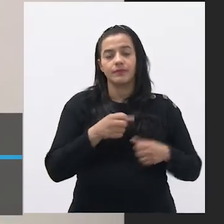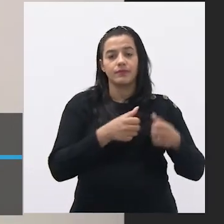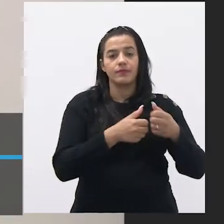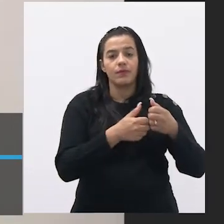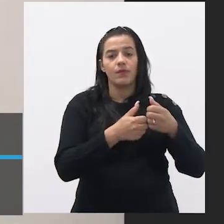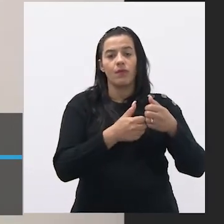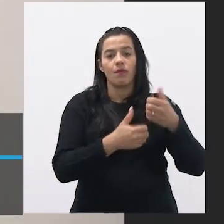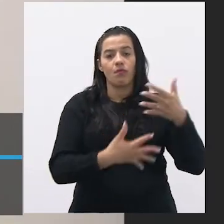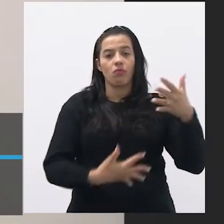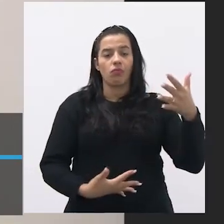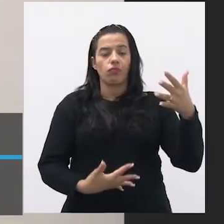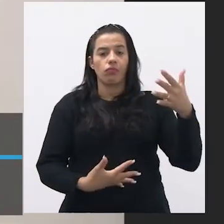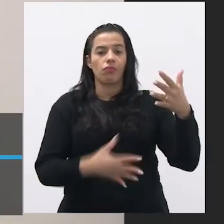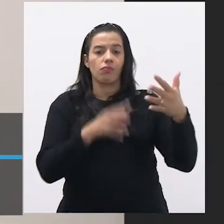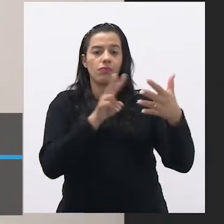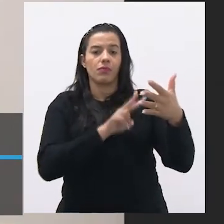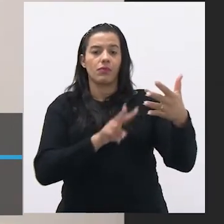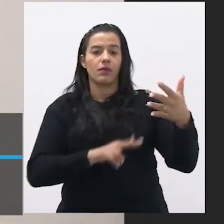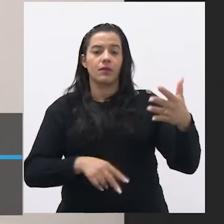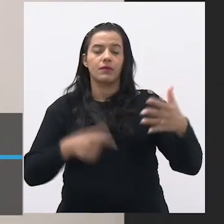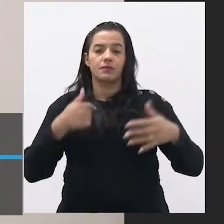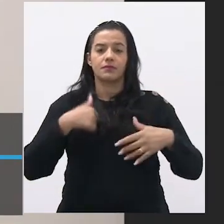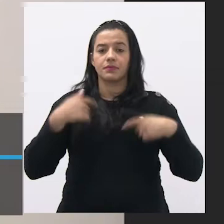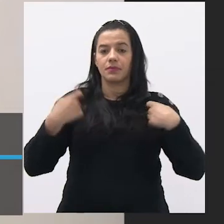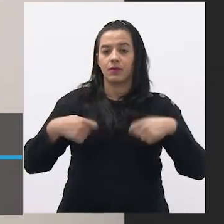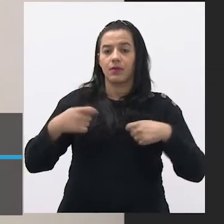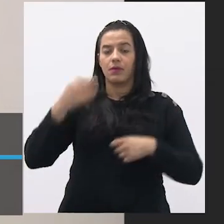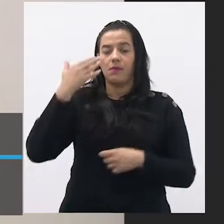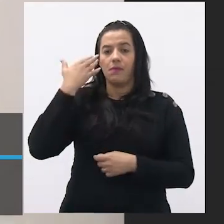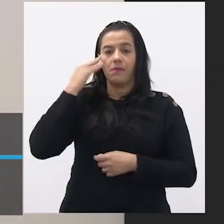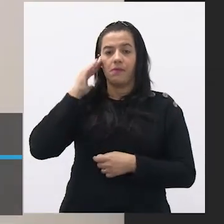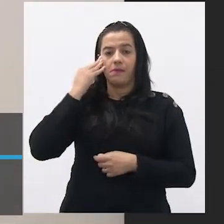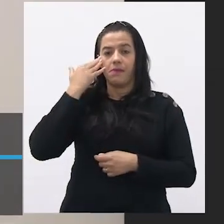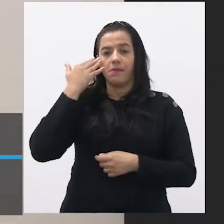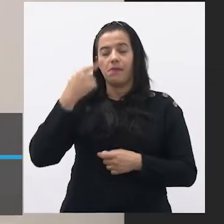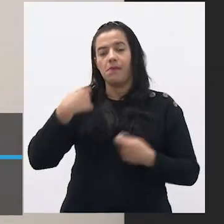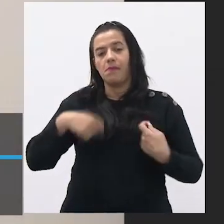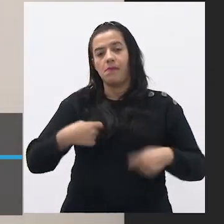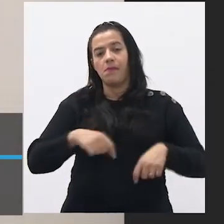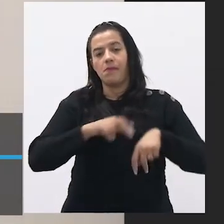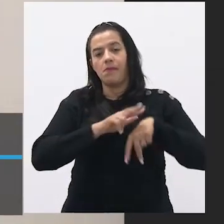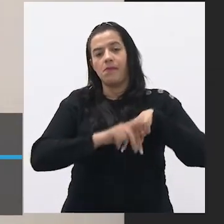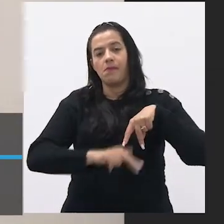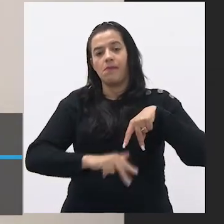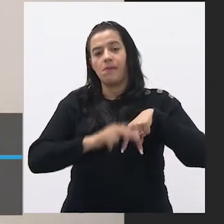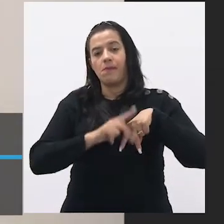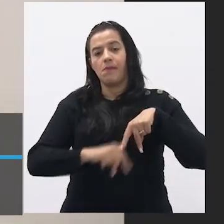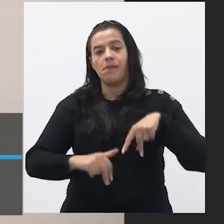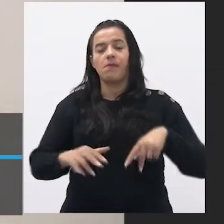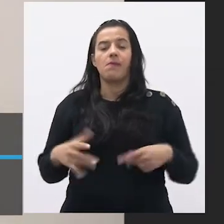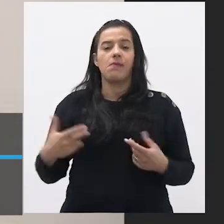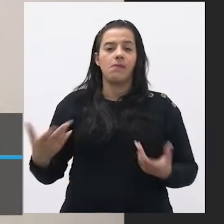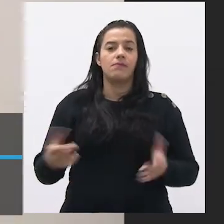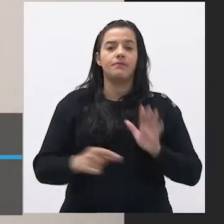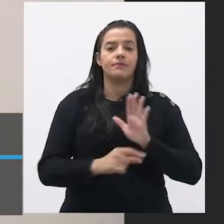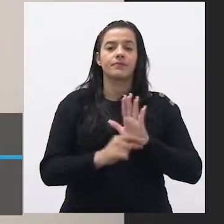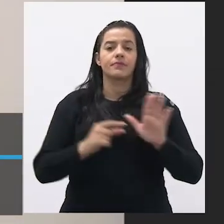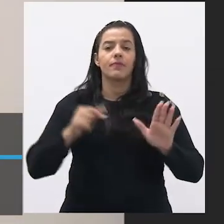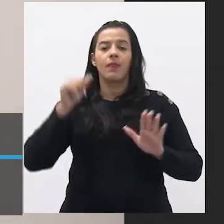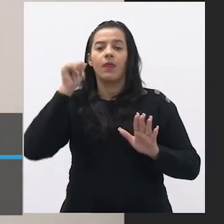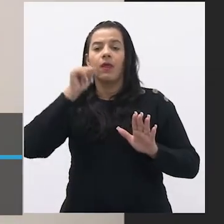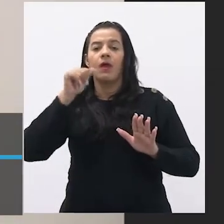será que eu estou de fato entendendo que eu preciso trabalhar pela equidade de gênero e aí eu estou utilizando autoras também,